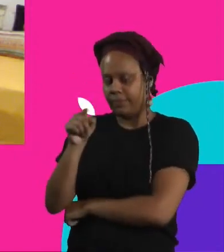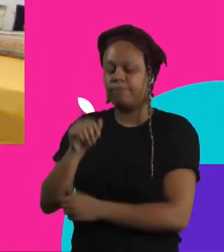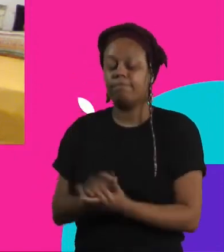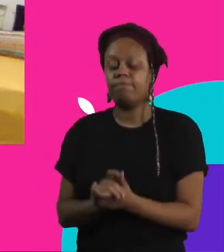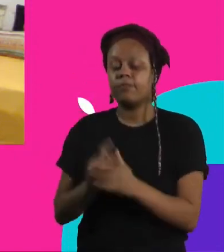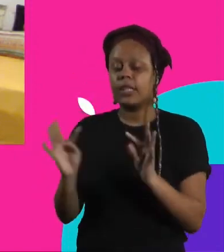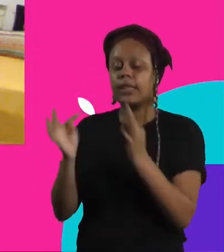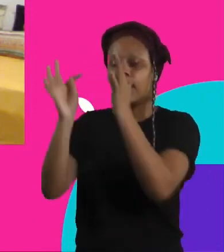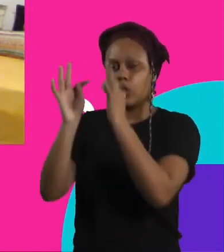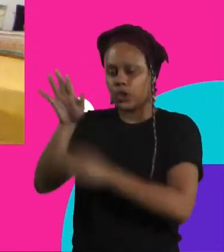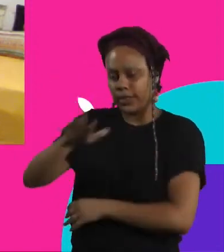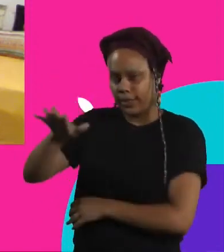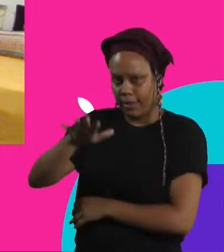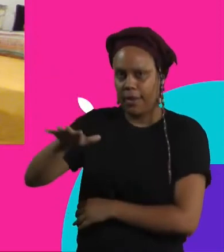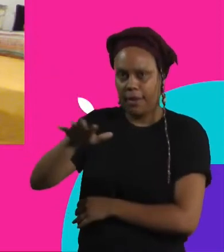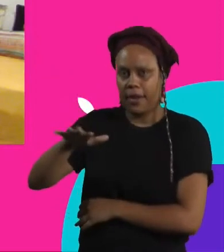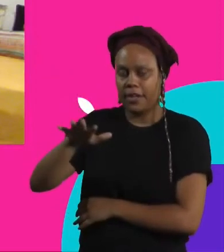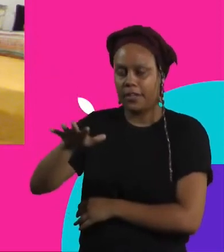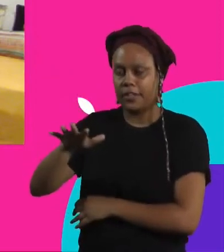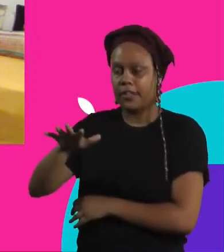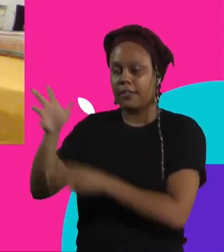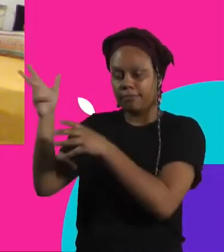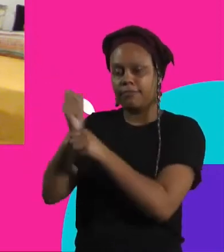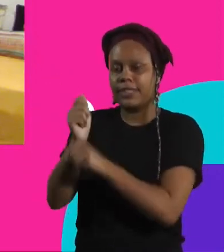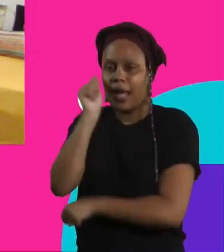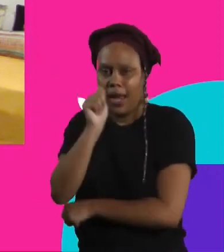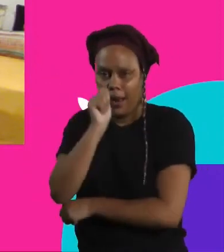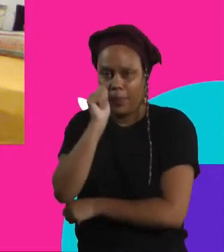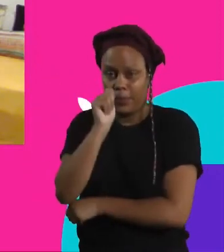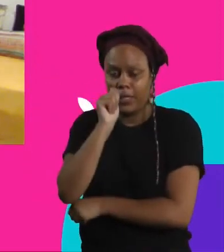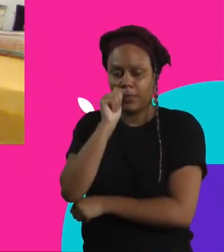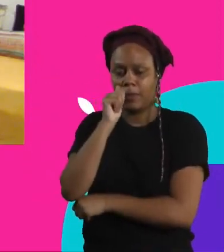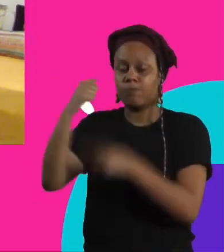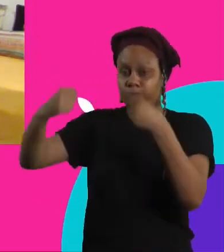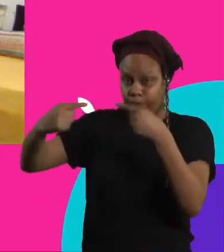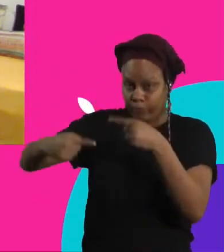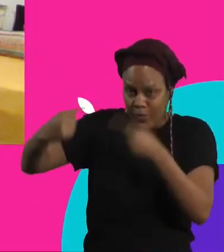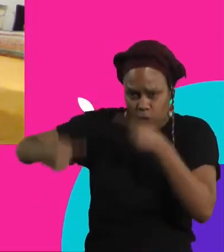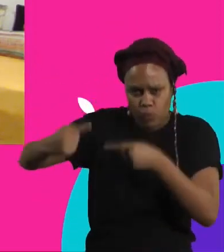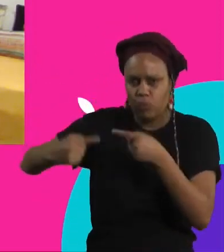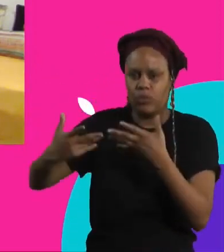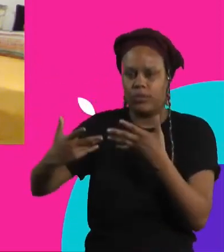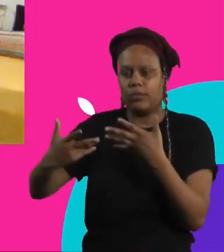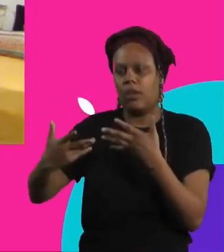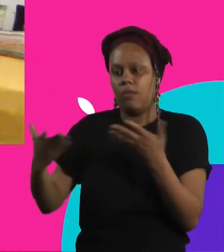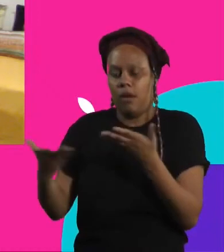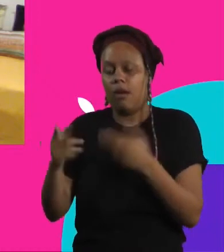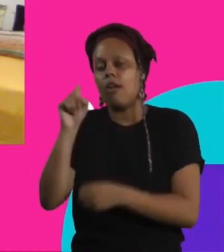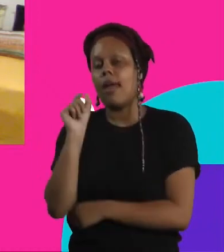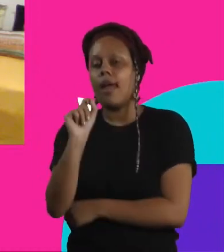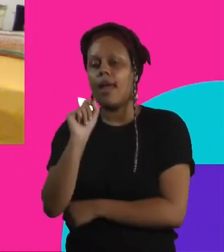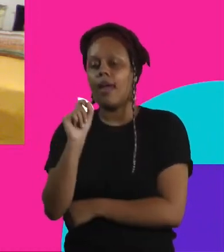tecnologia, desenvolvimento. Uma discussão recente que a gente tem tido é a importância de ter pessoas